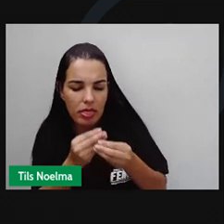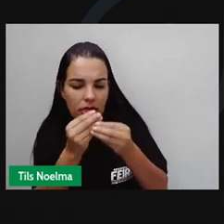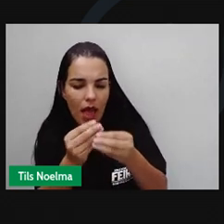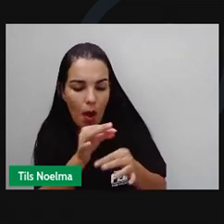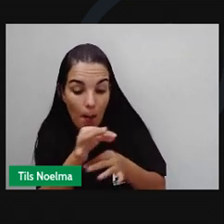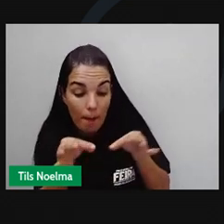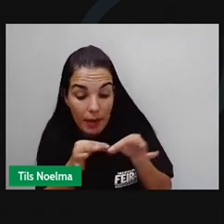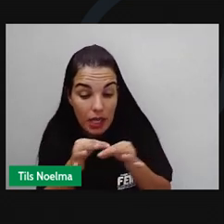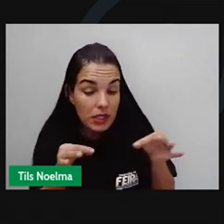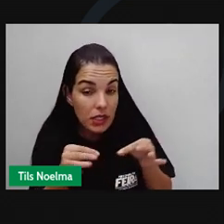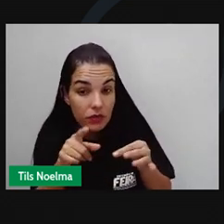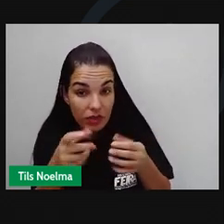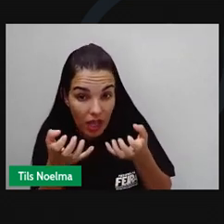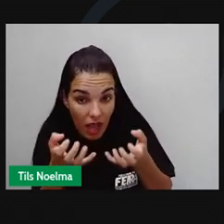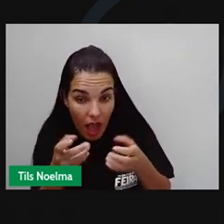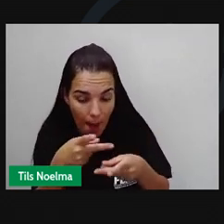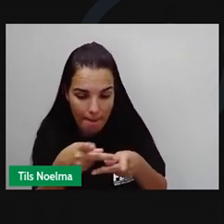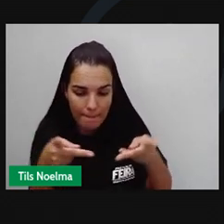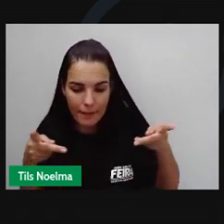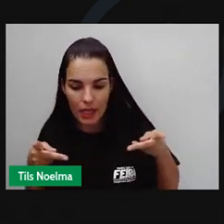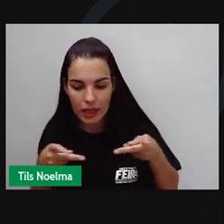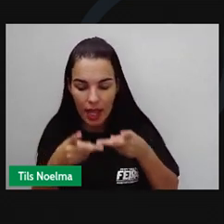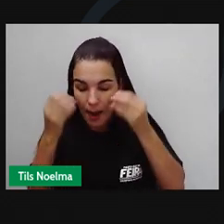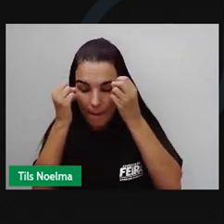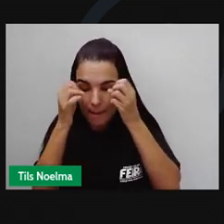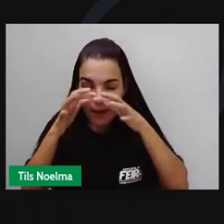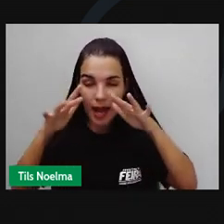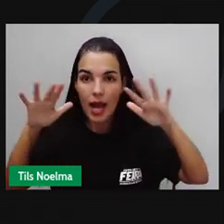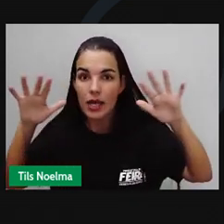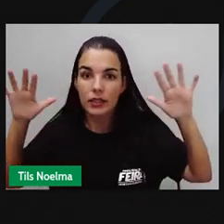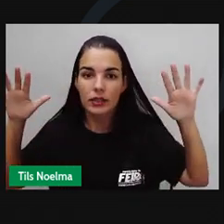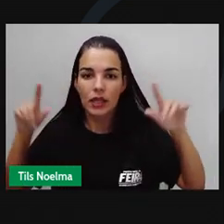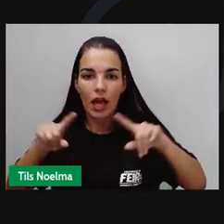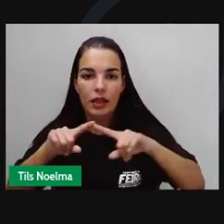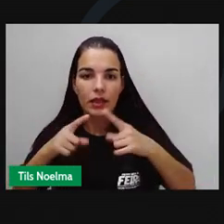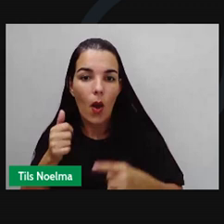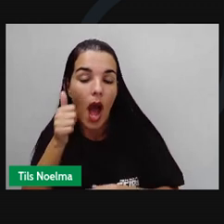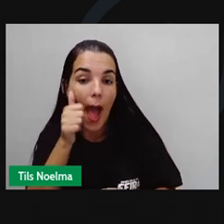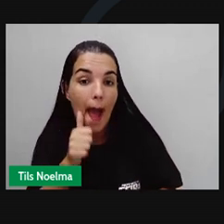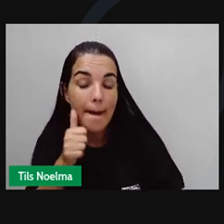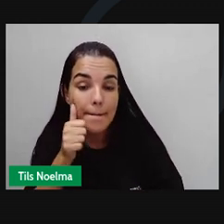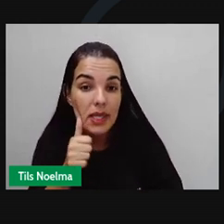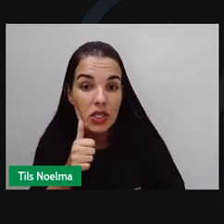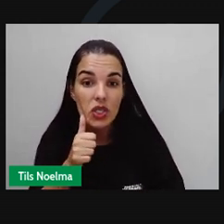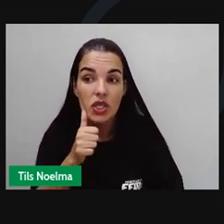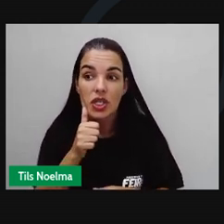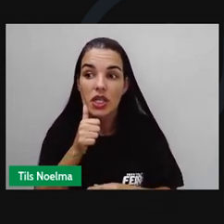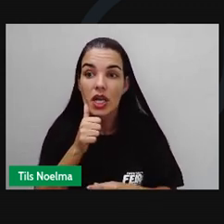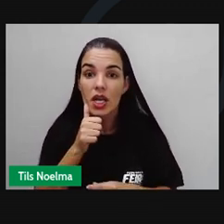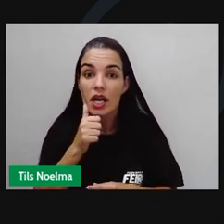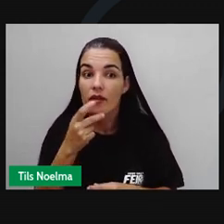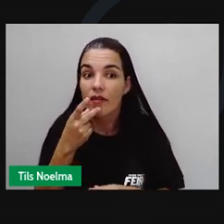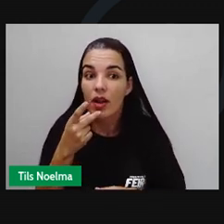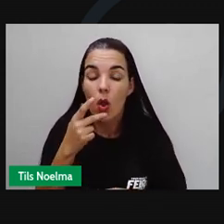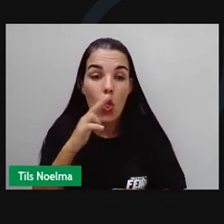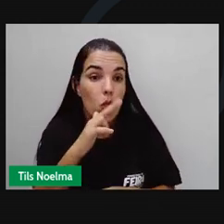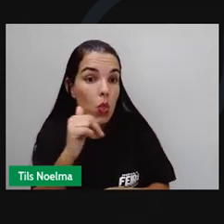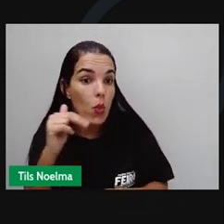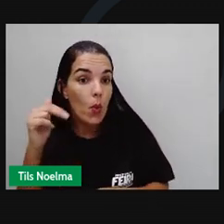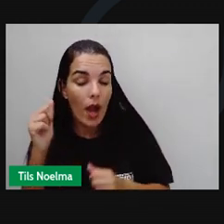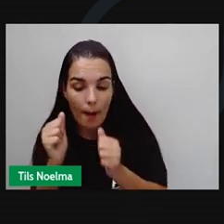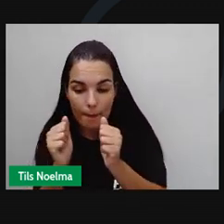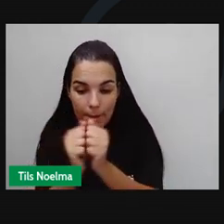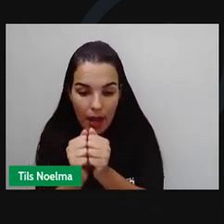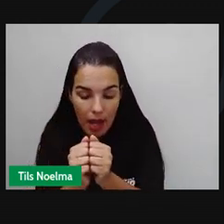panela mágica. Com isso, a menina e sua mãe nunca mais passariam fome.